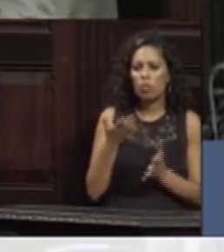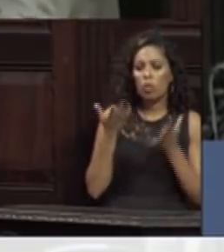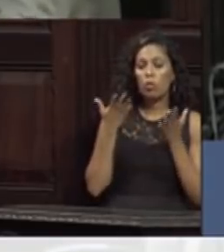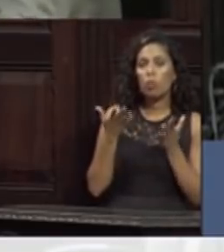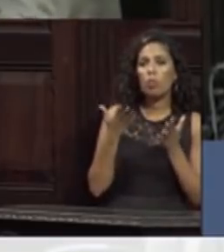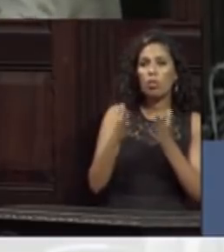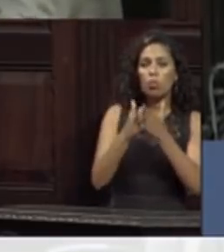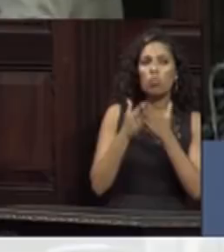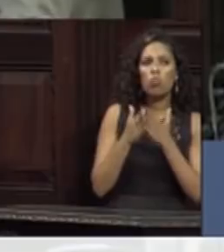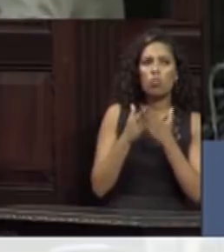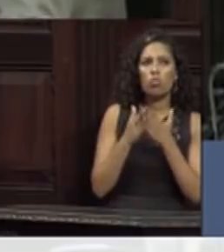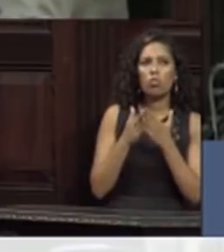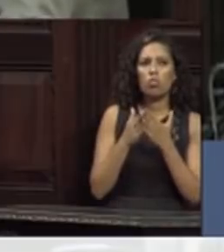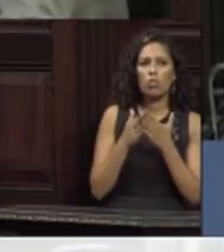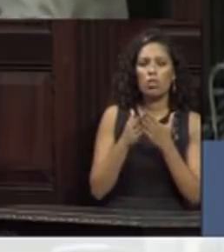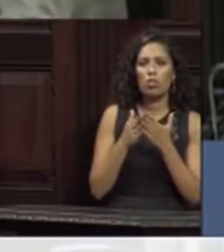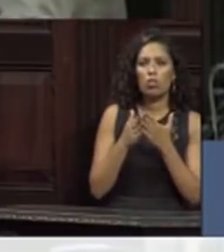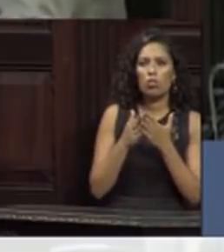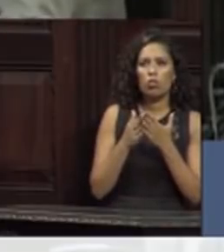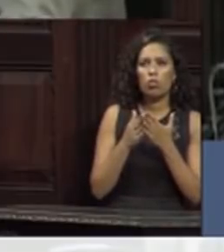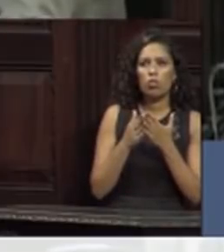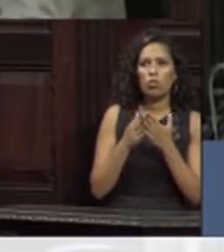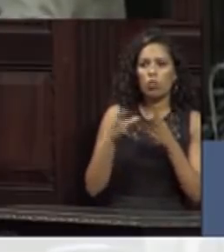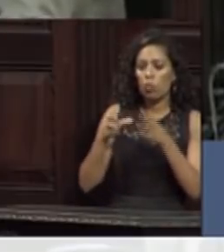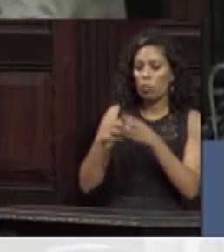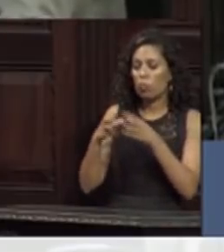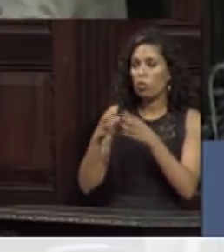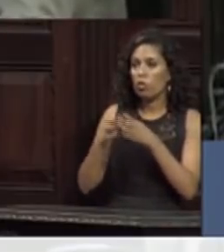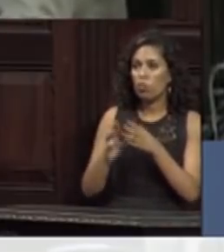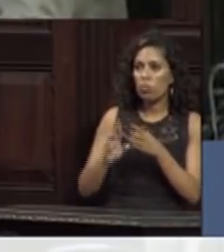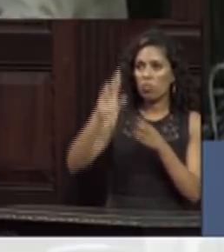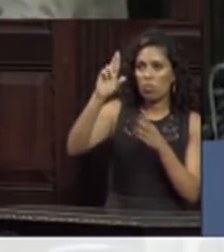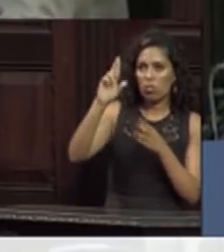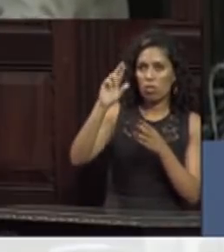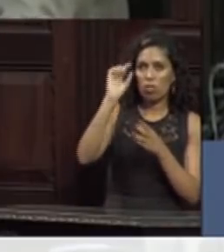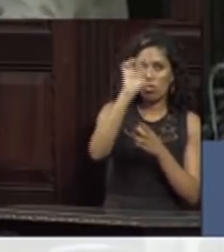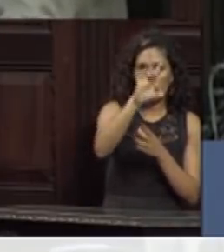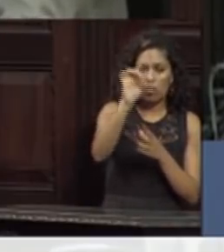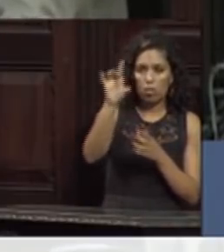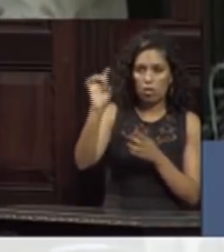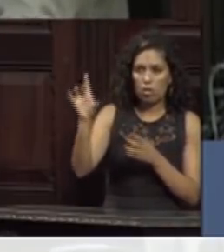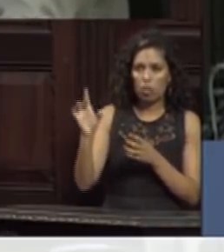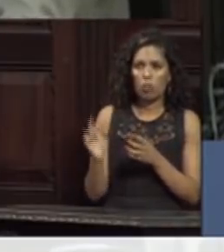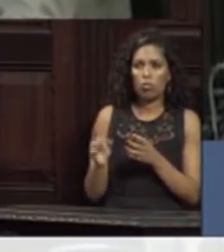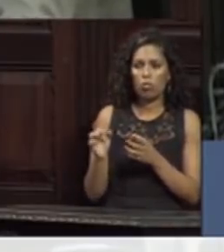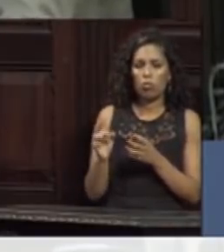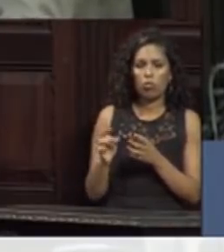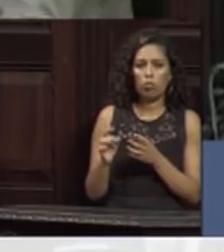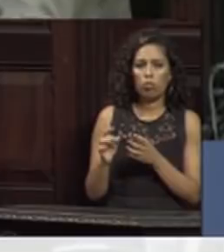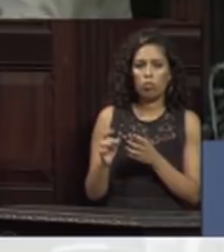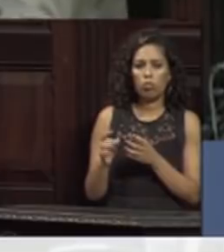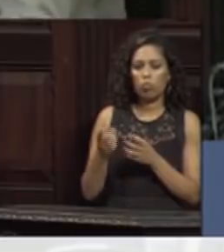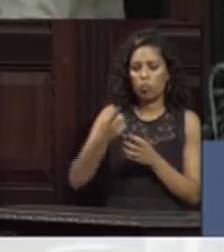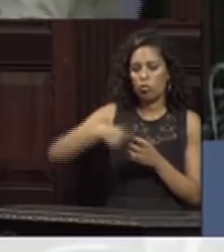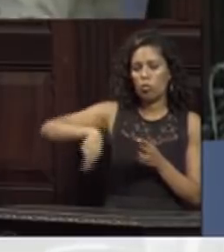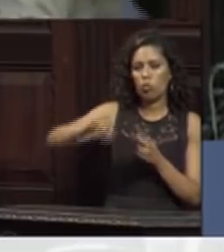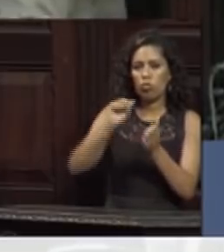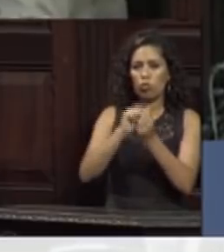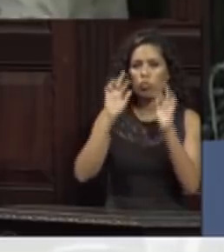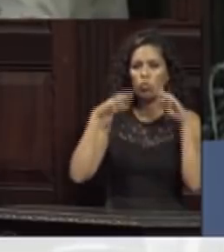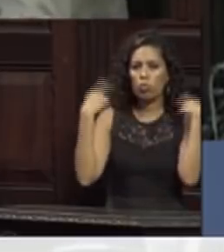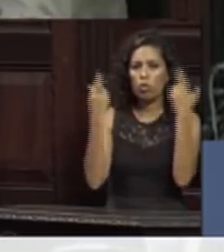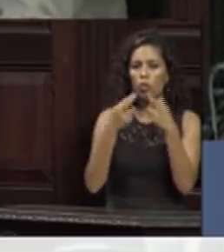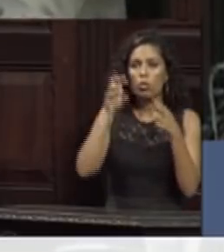propondo os sindicatos da mesa de negociação, os sindicatos representantes, que a gente possa fazer uma reunião na